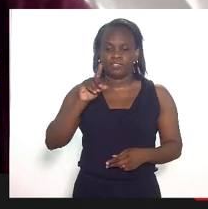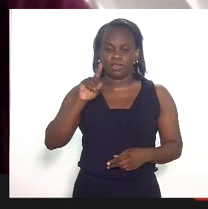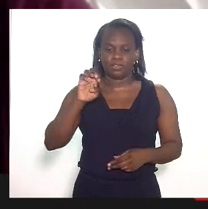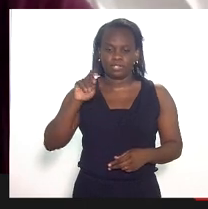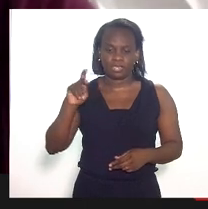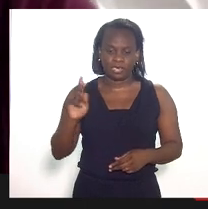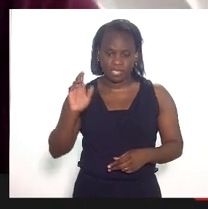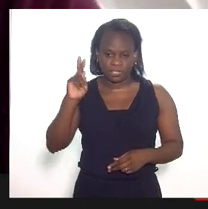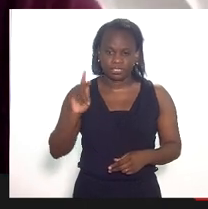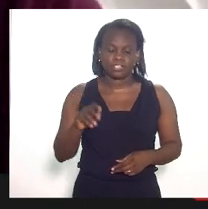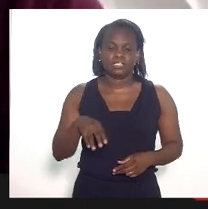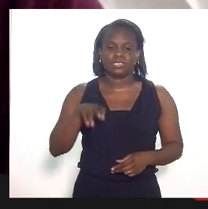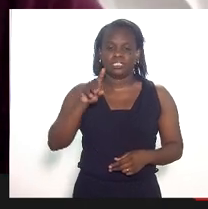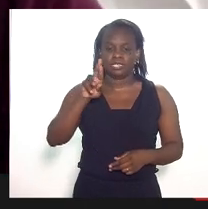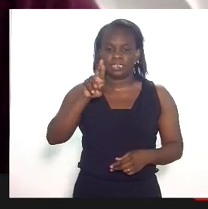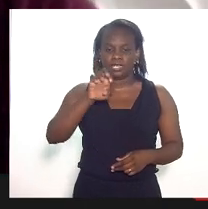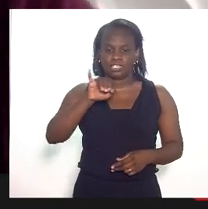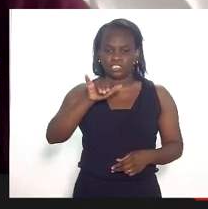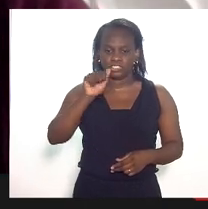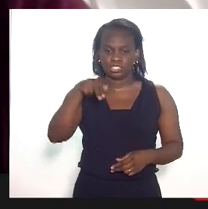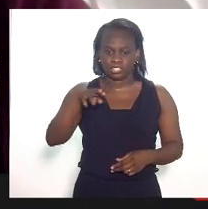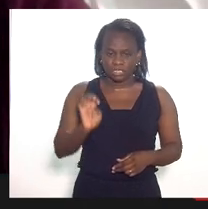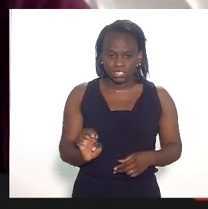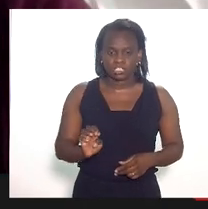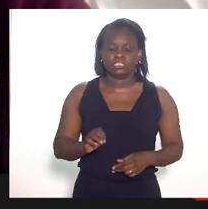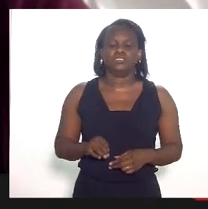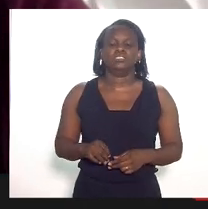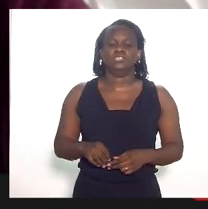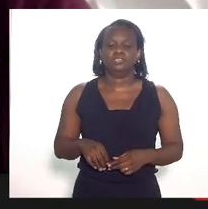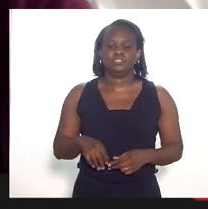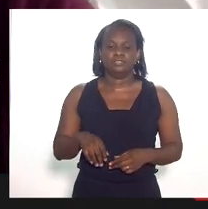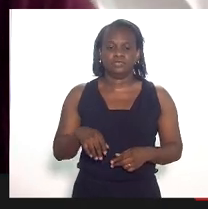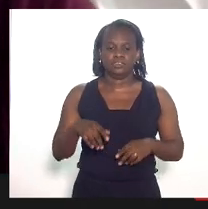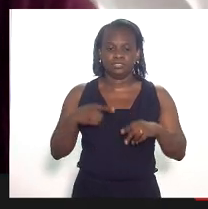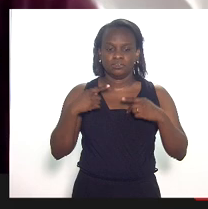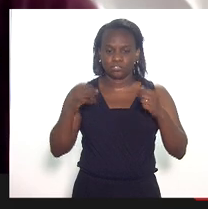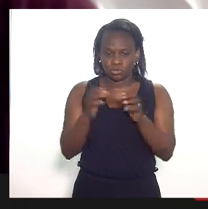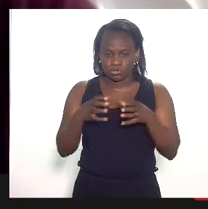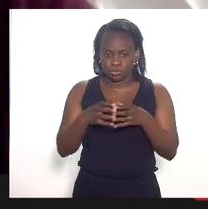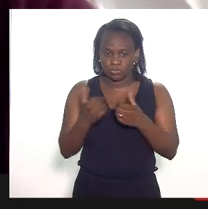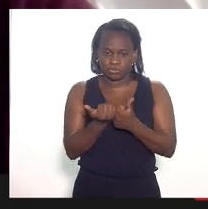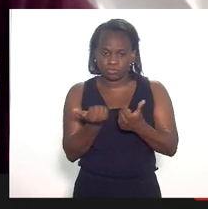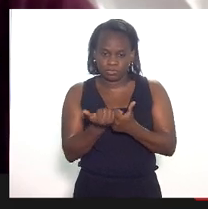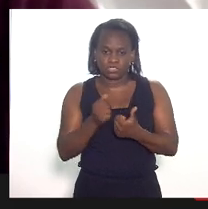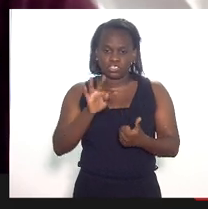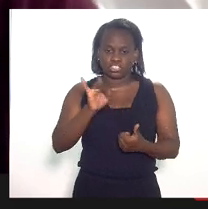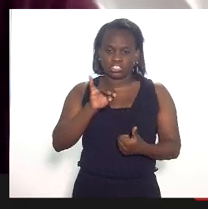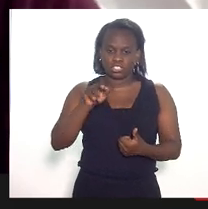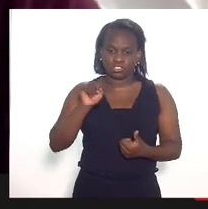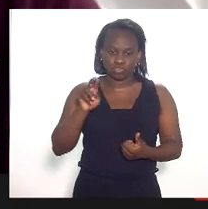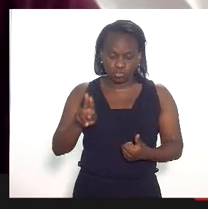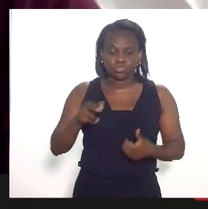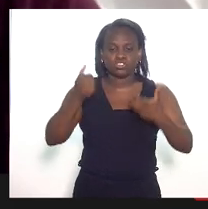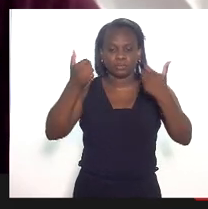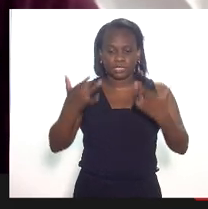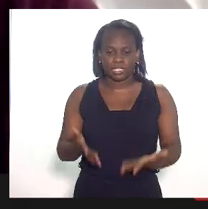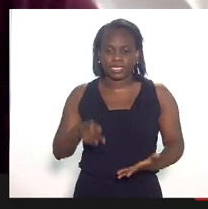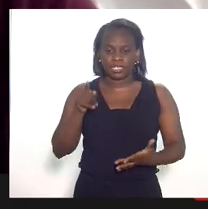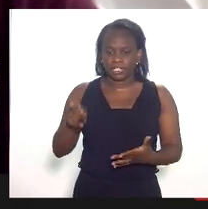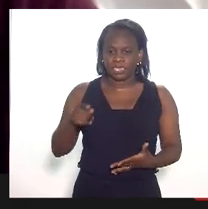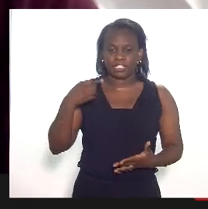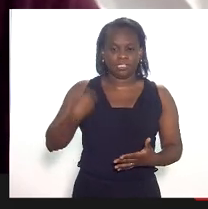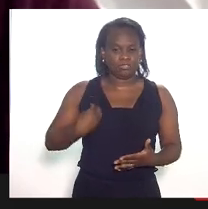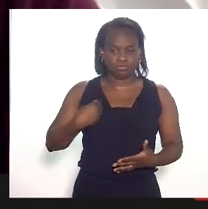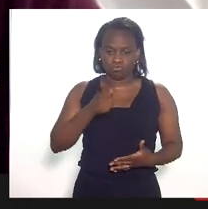Carneiro, da Rejane, deputada enfermeira Rejane, assessoria da deputada Tia Ju. Quero justificar aqui a ausência